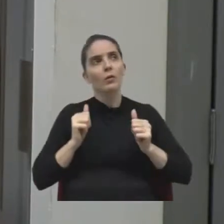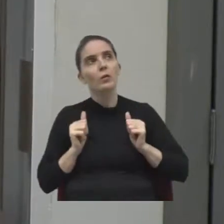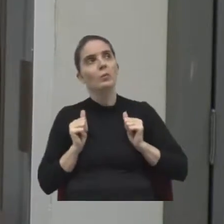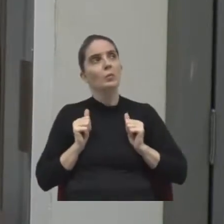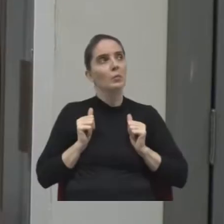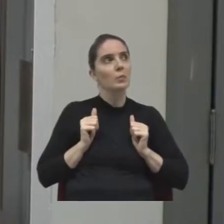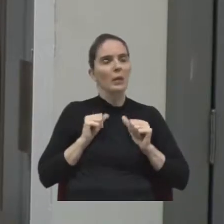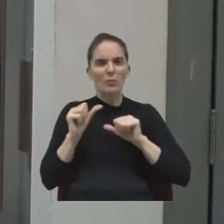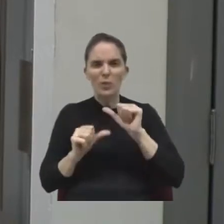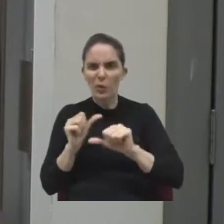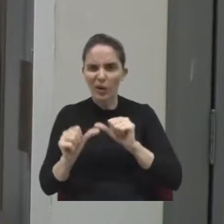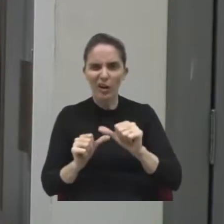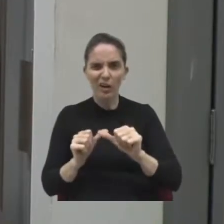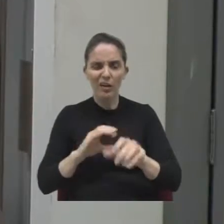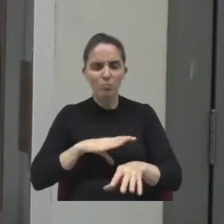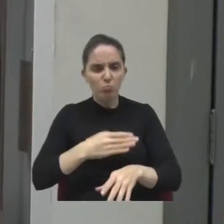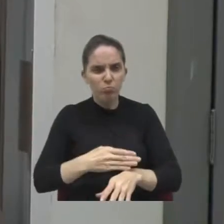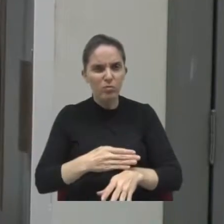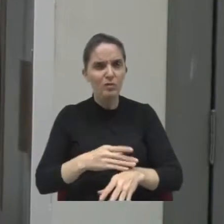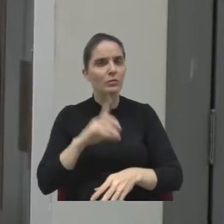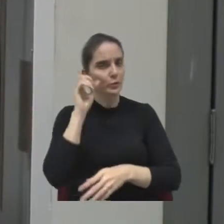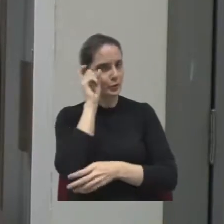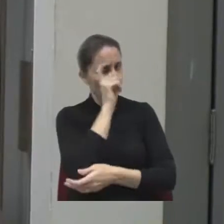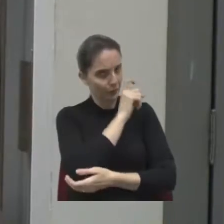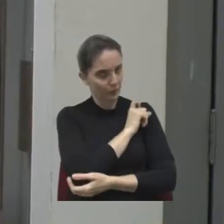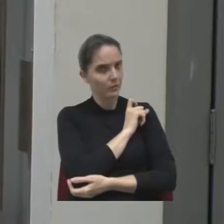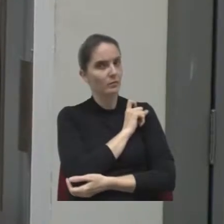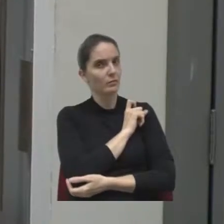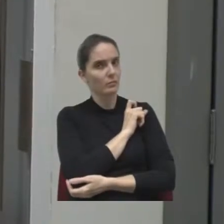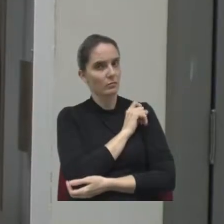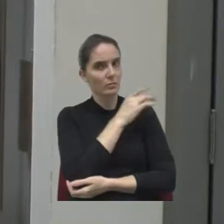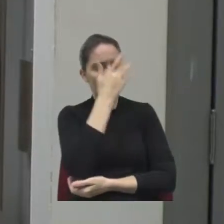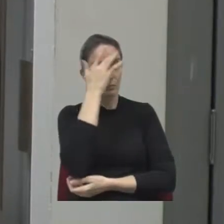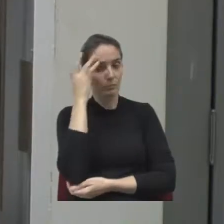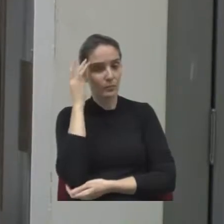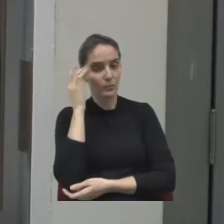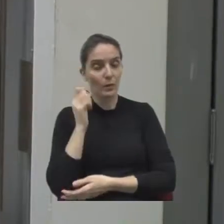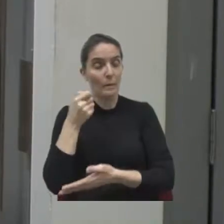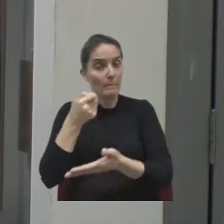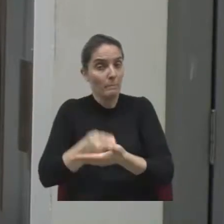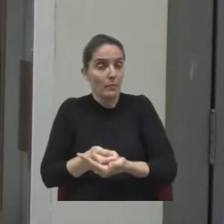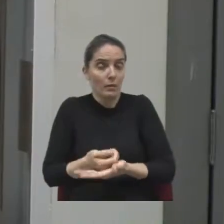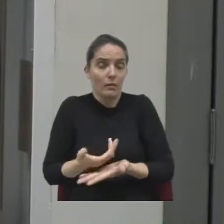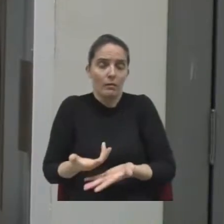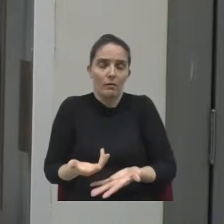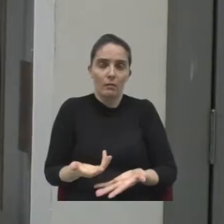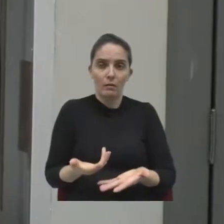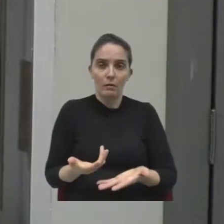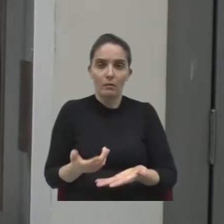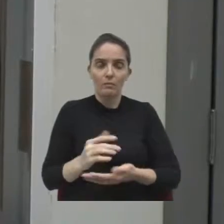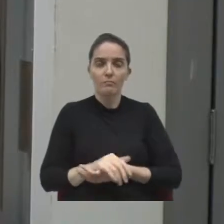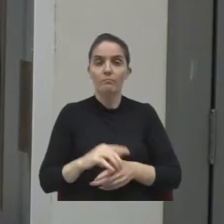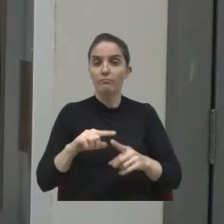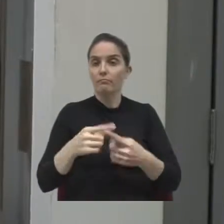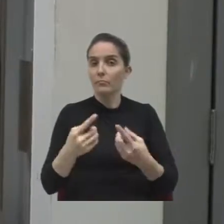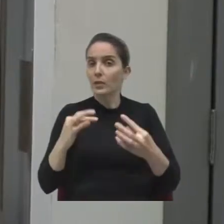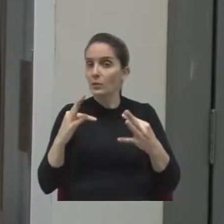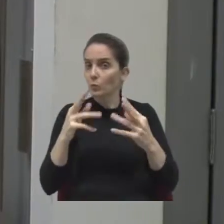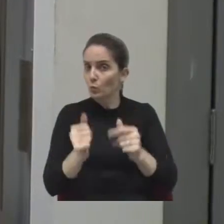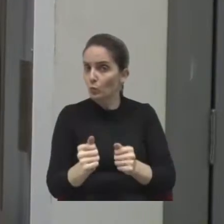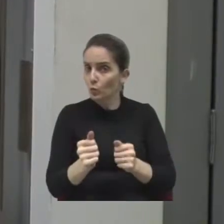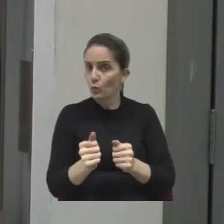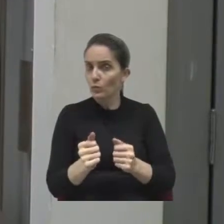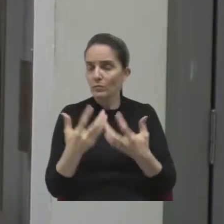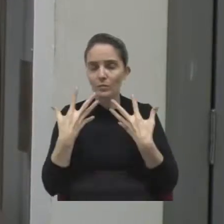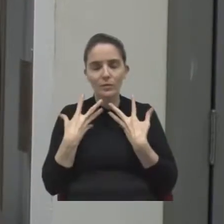Não é fácil para ninguém, muitas vezes existem custos, né? Mas eu acho que tudo, quando a gente aceita, acho que